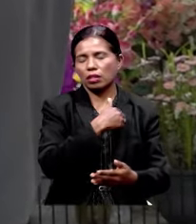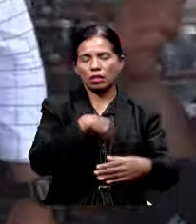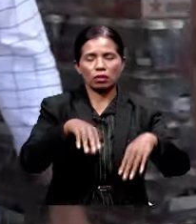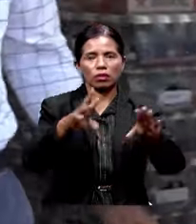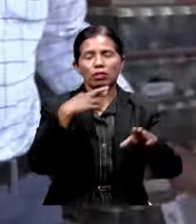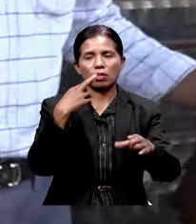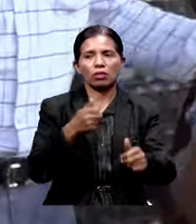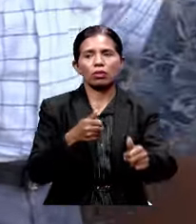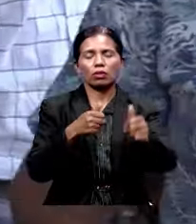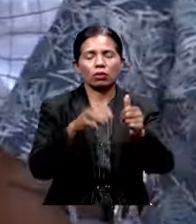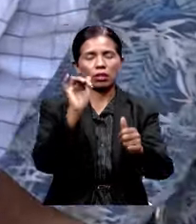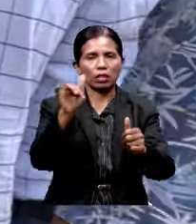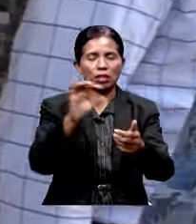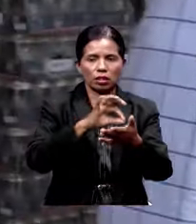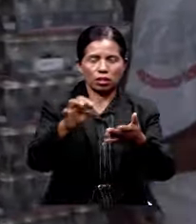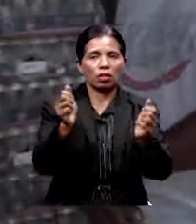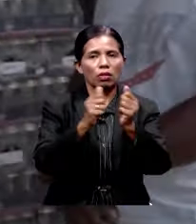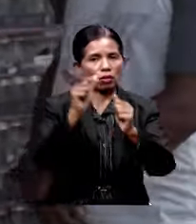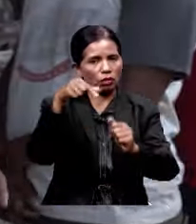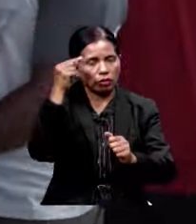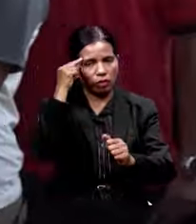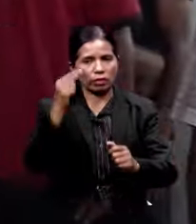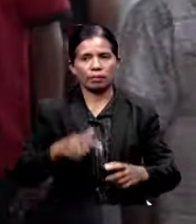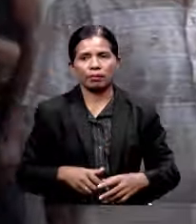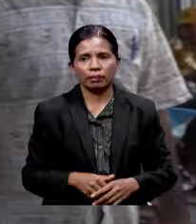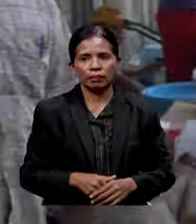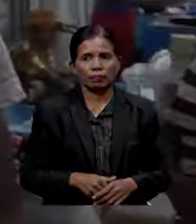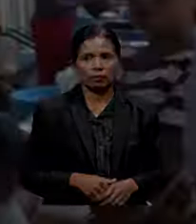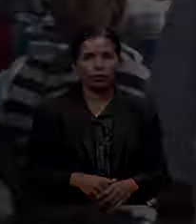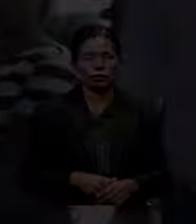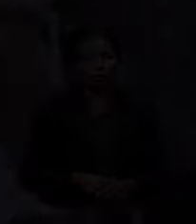tuir akordu nebe asinadu ho governo. Romaldo Neves, Rafael Luzres, Ziemen.